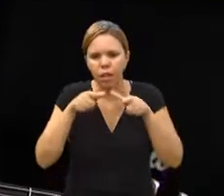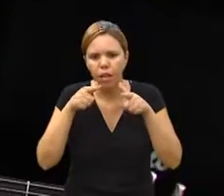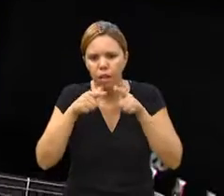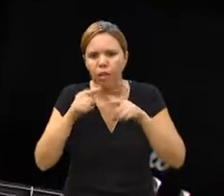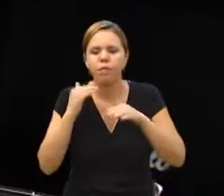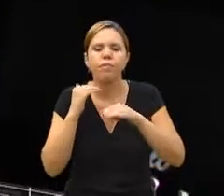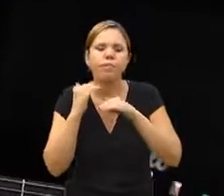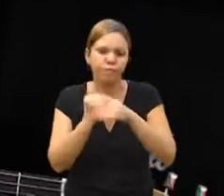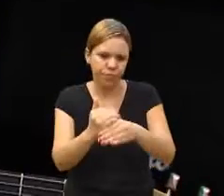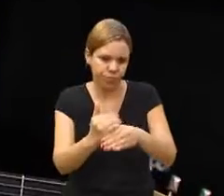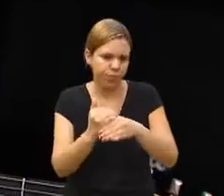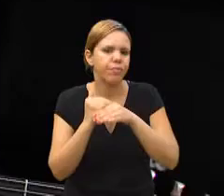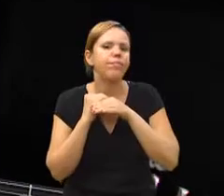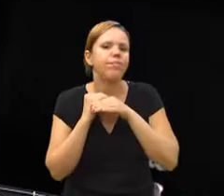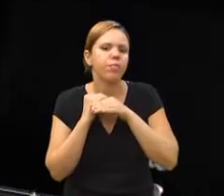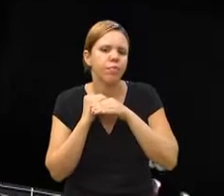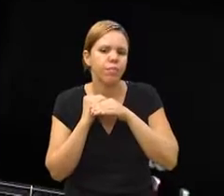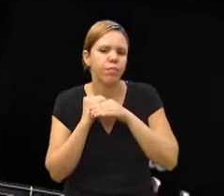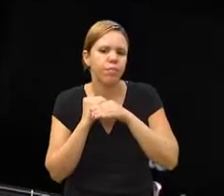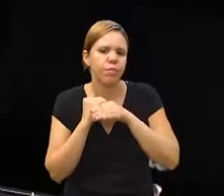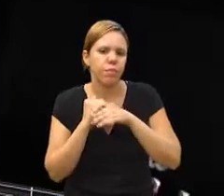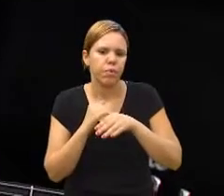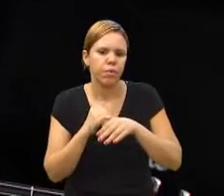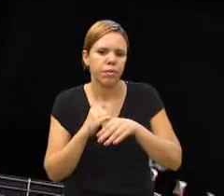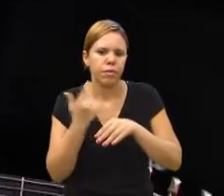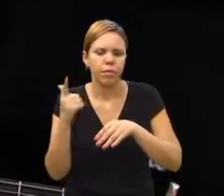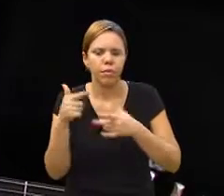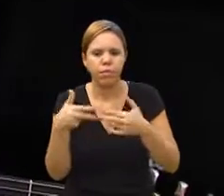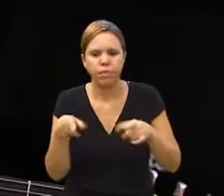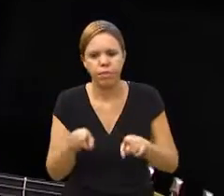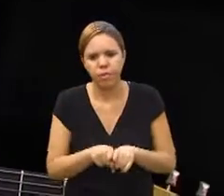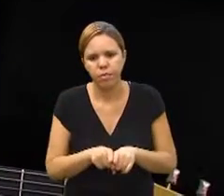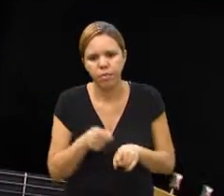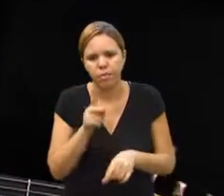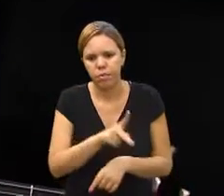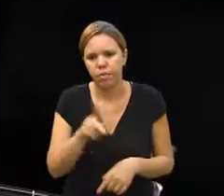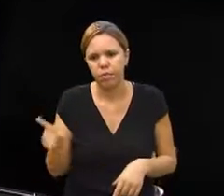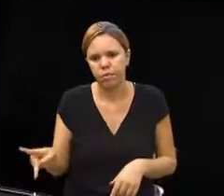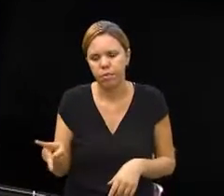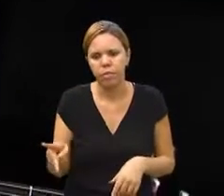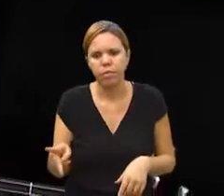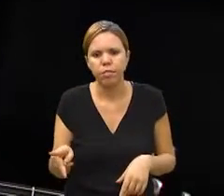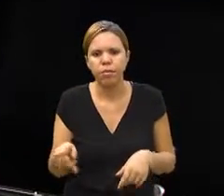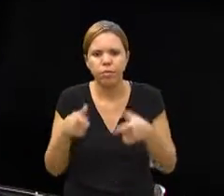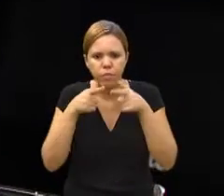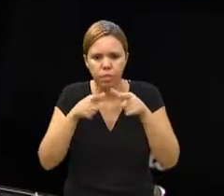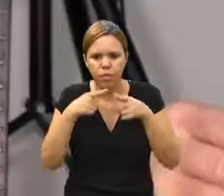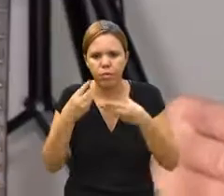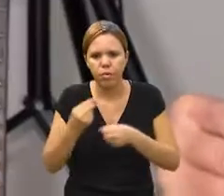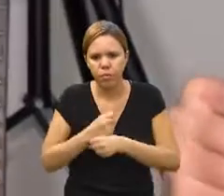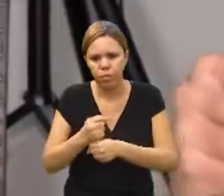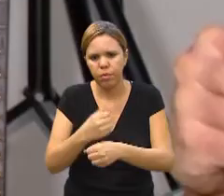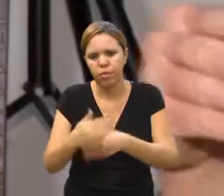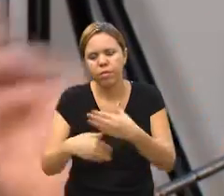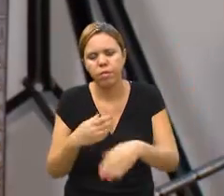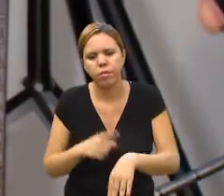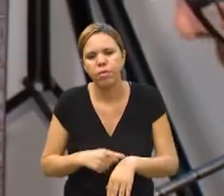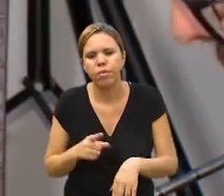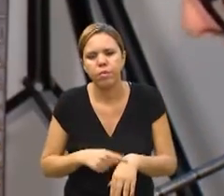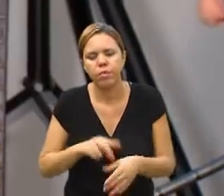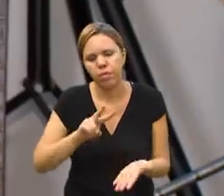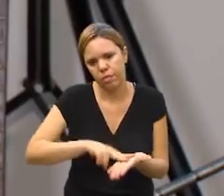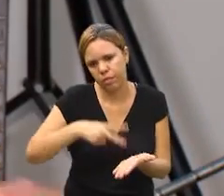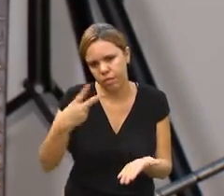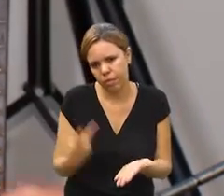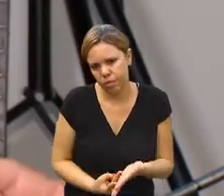eu tenho eles da mesma maneira, né? Até esse é outro. Eu fui professor de idioma durante bastante tempo, fui